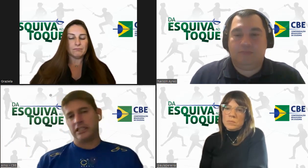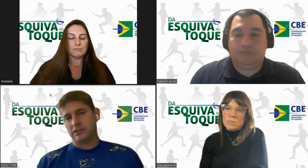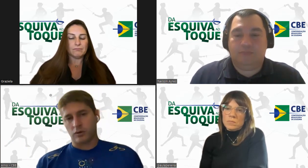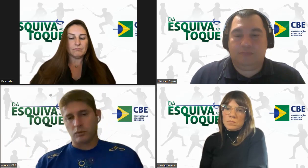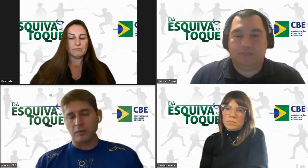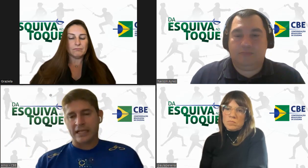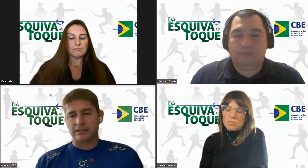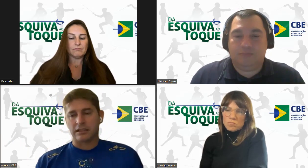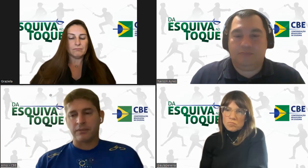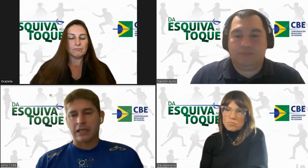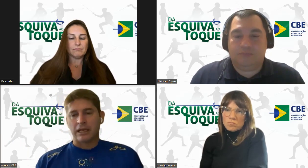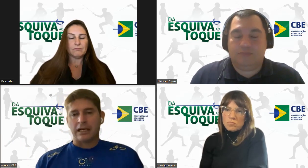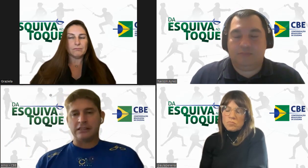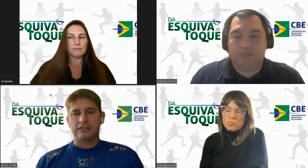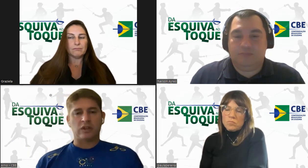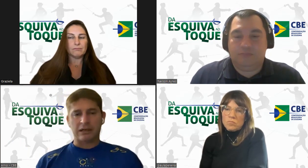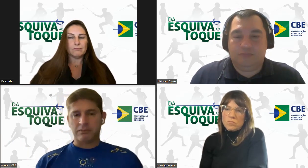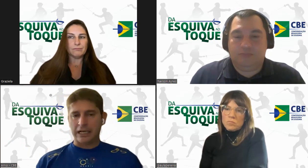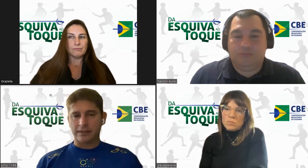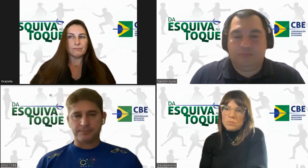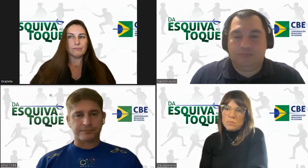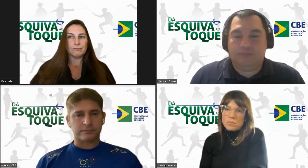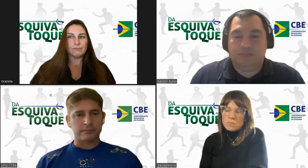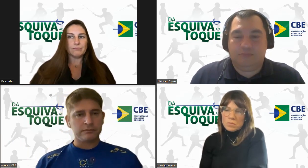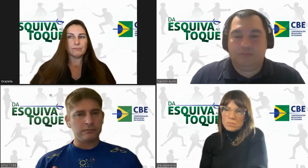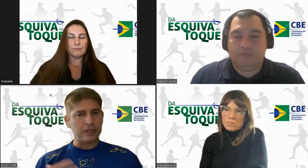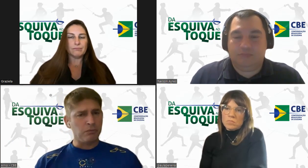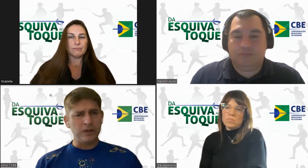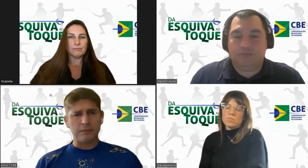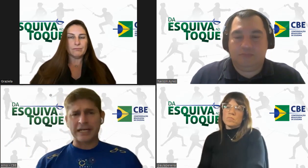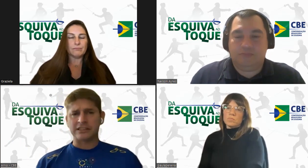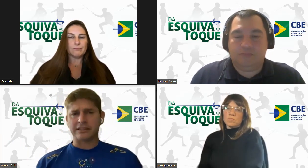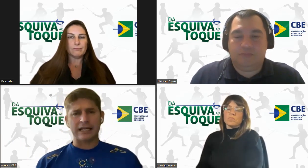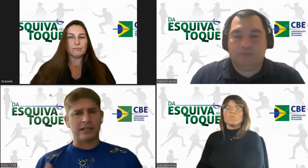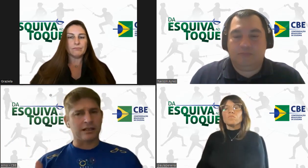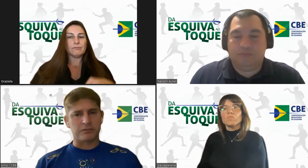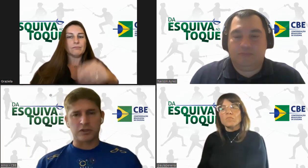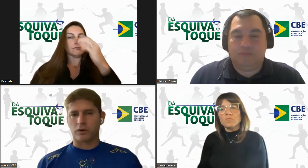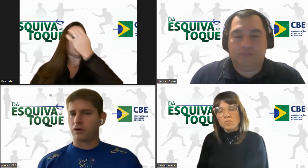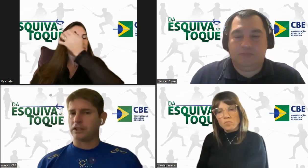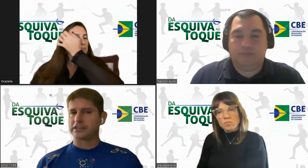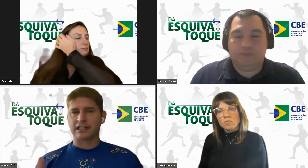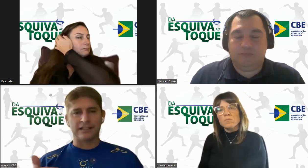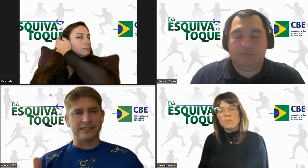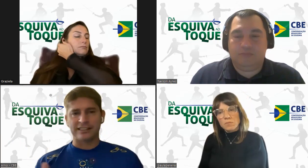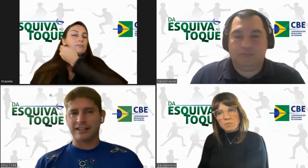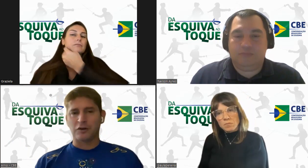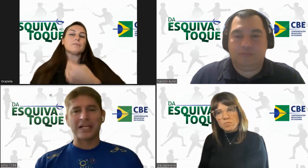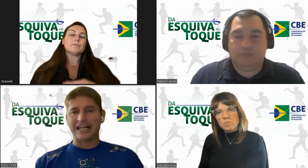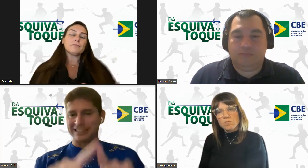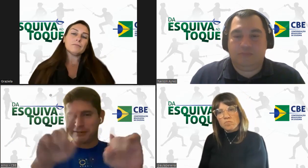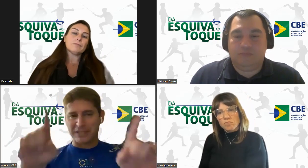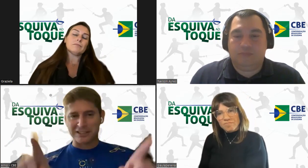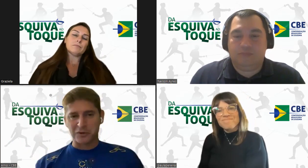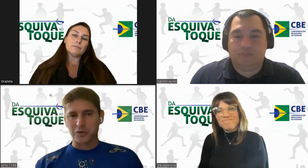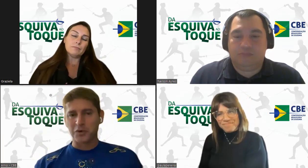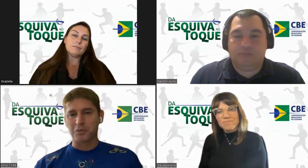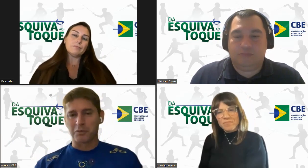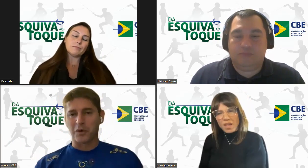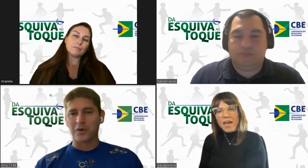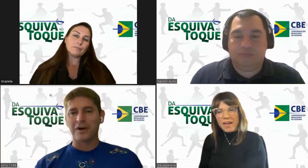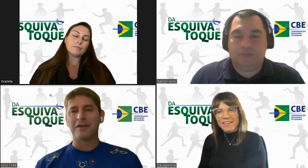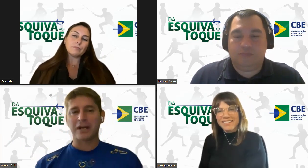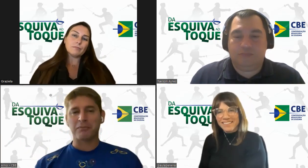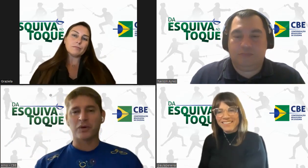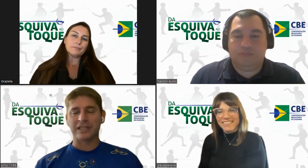ideal a gente como mestre a gente trabalha muita parte técnica psicológica a gente é obrigado a saber de